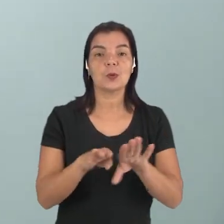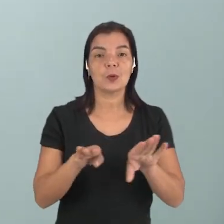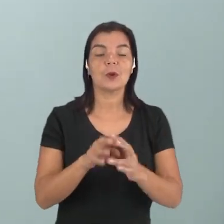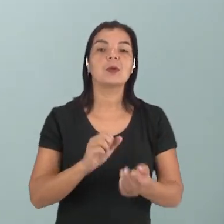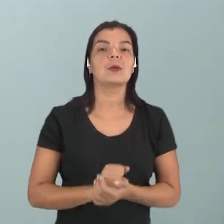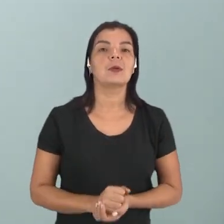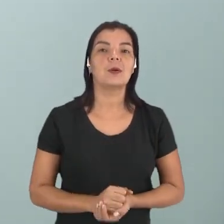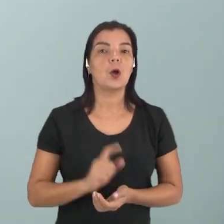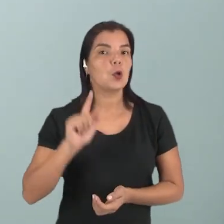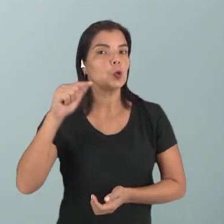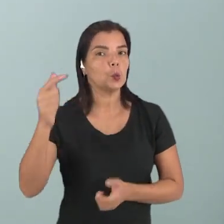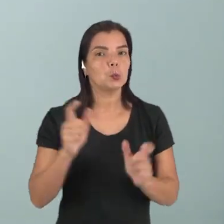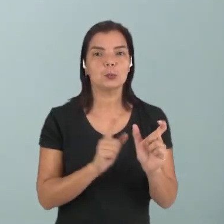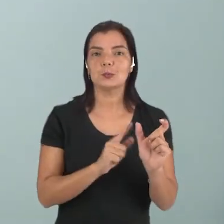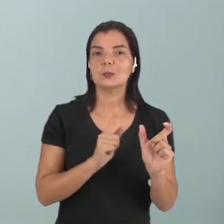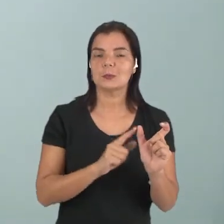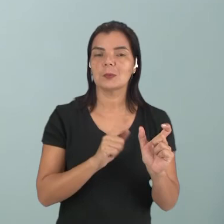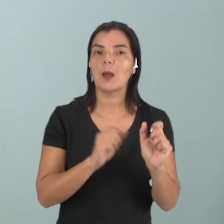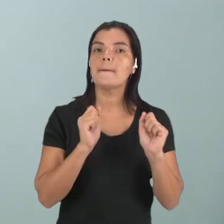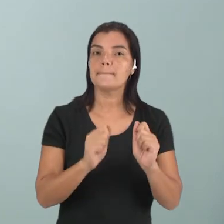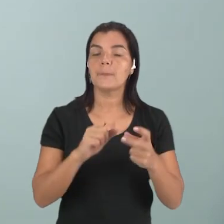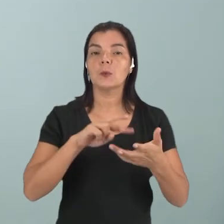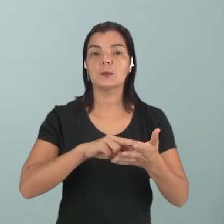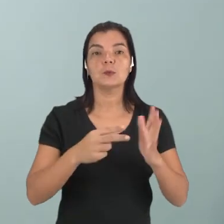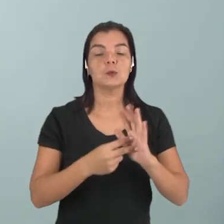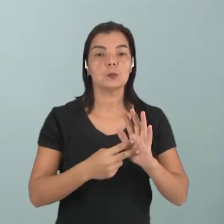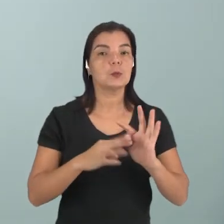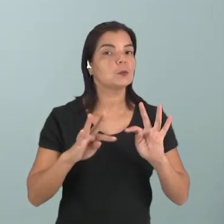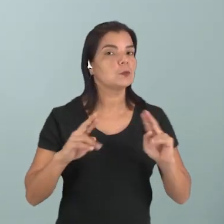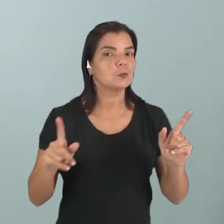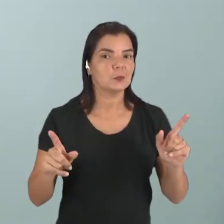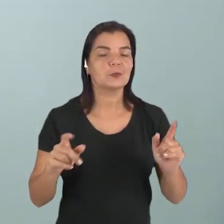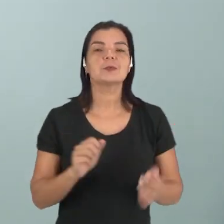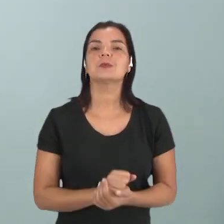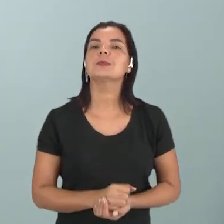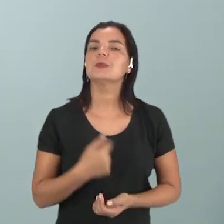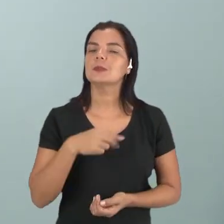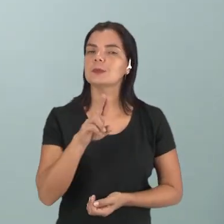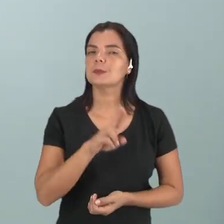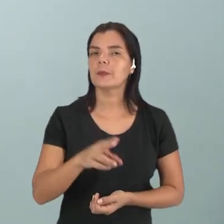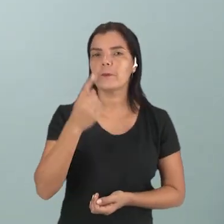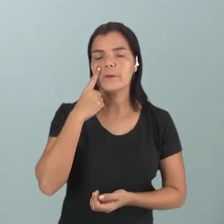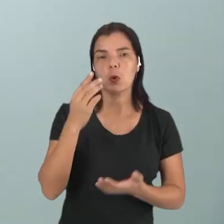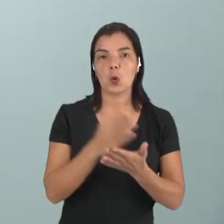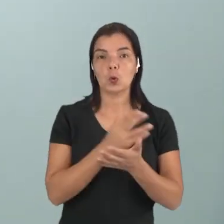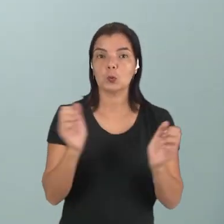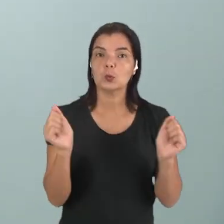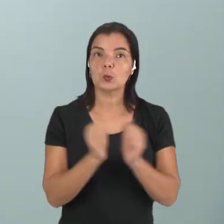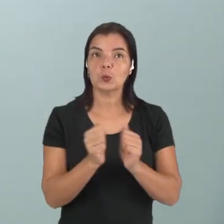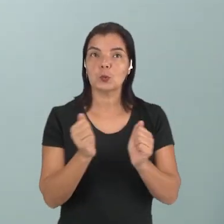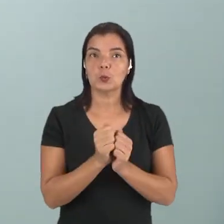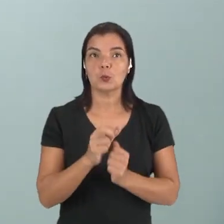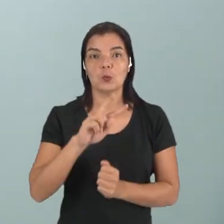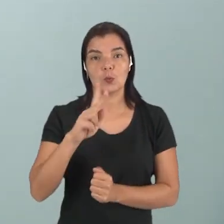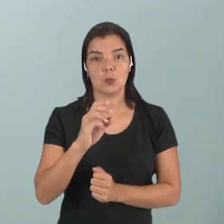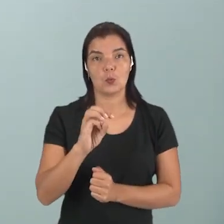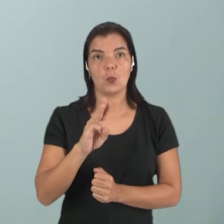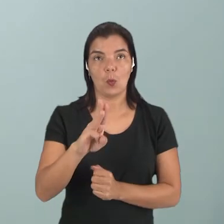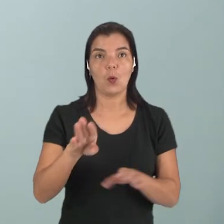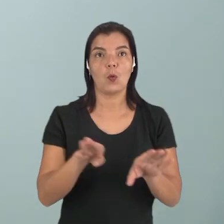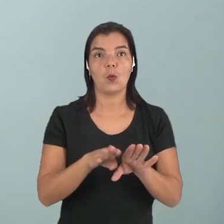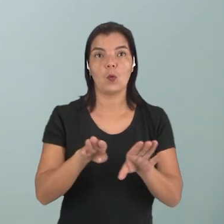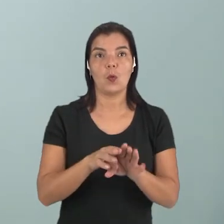question e uma outra palavra, ela pode ter um sentido totalmente diferente. E aí nós vimos algumas junções com o how e com